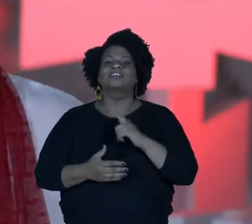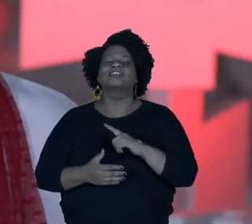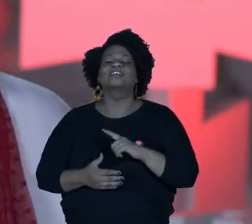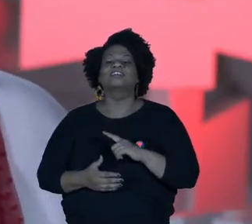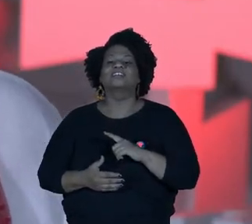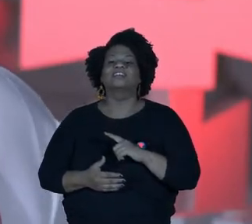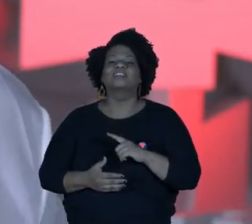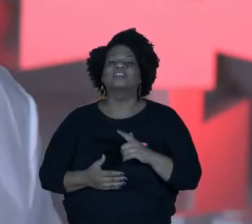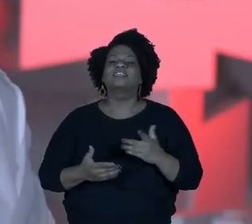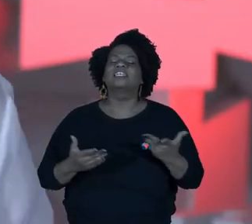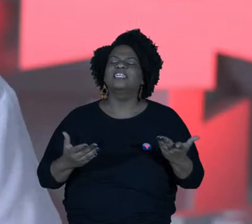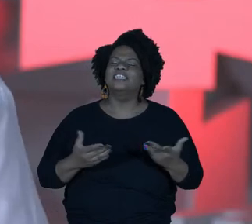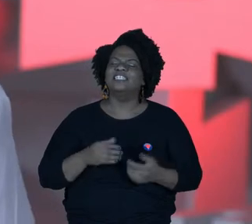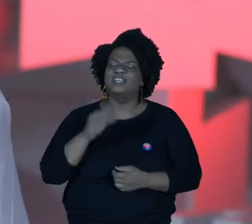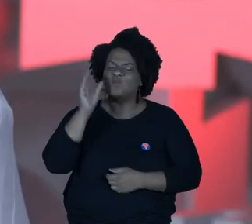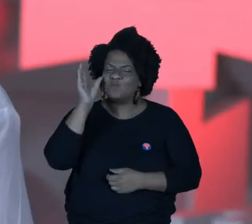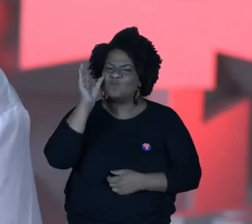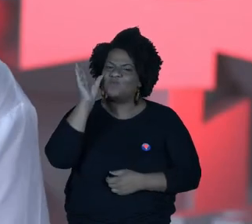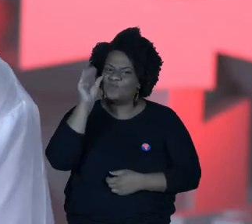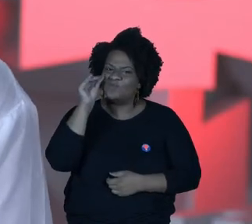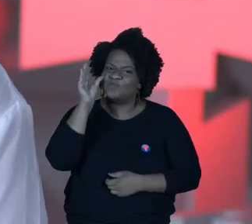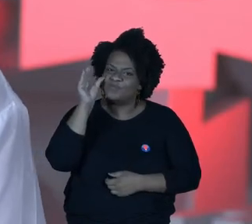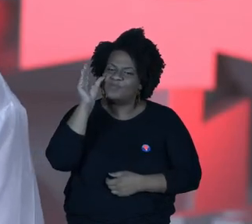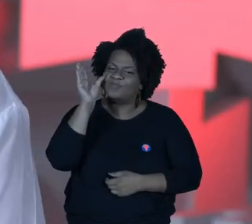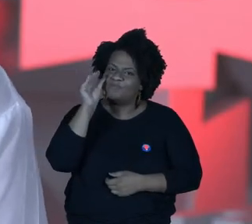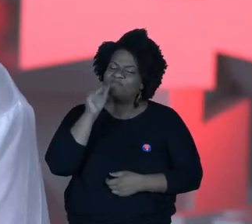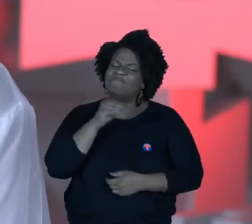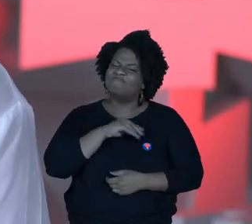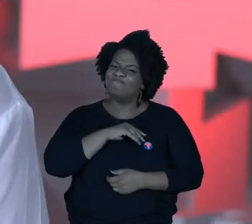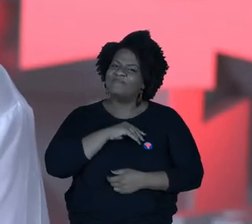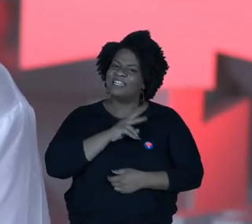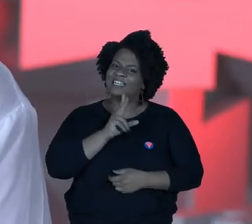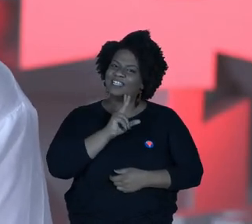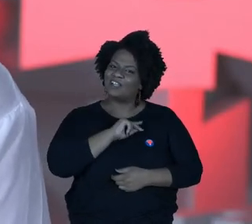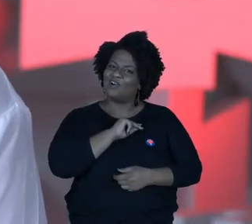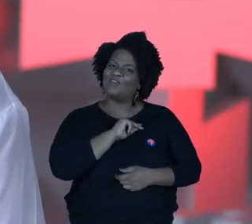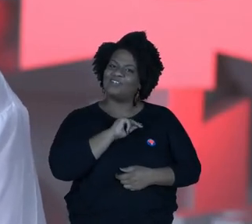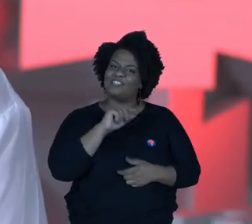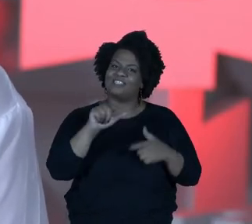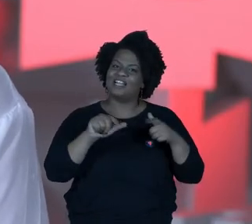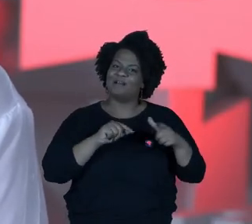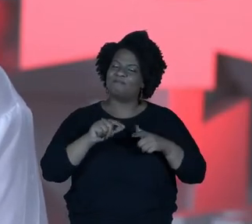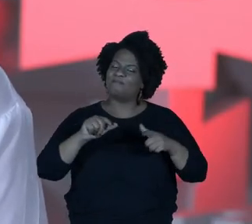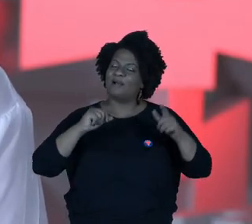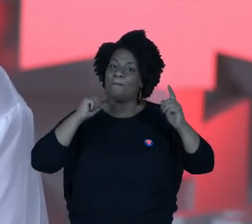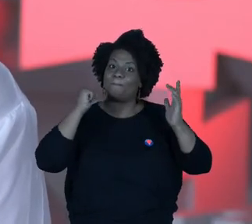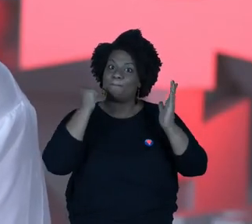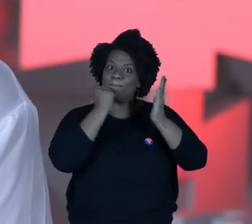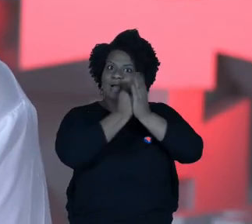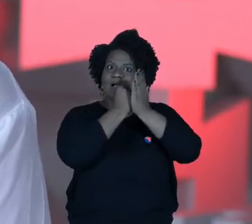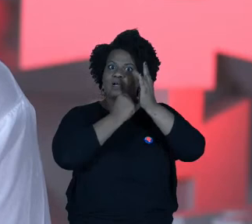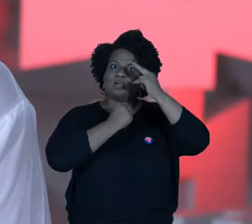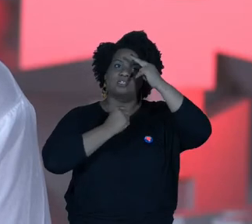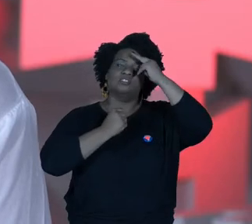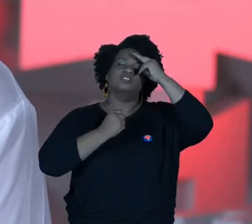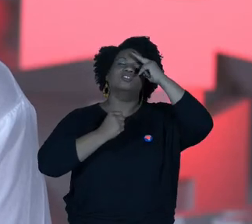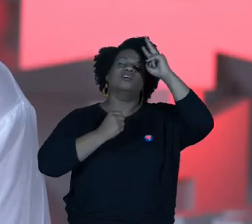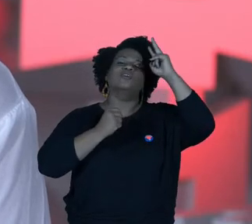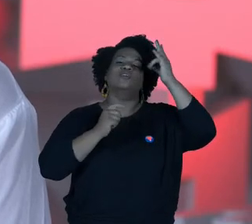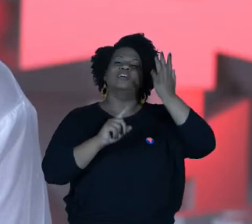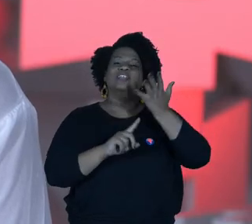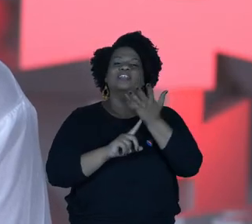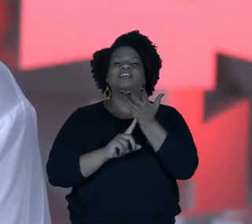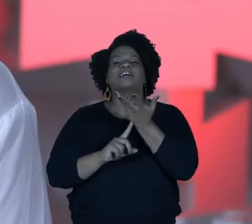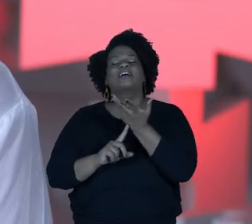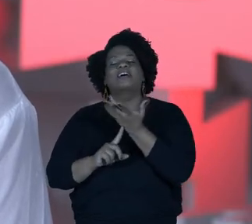é instigante demais esse trabalho de Velázquez, ele é um marco na história da arte, porque ele